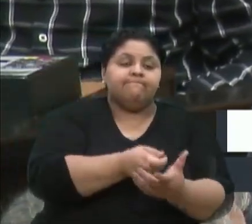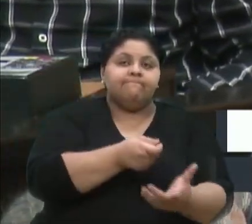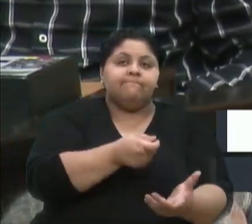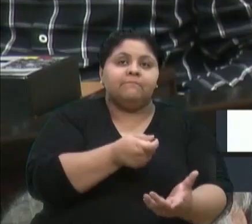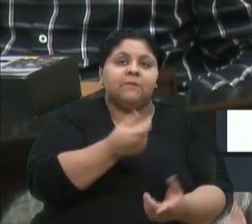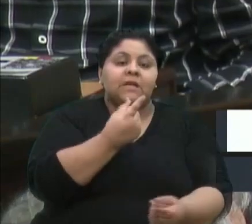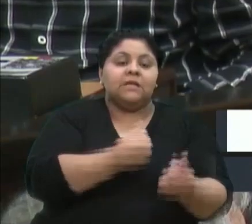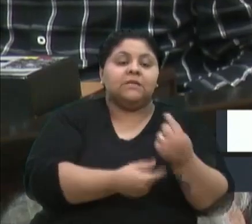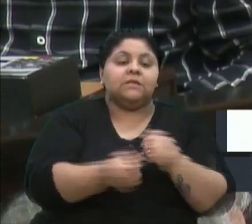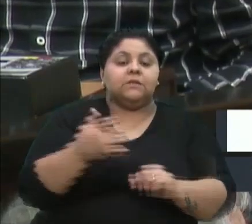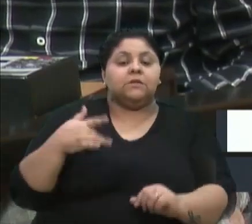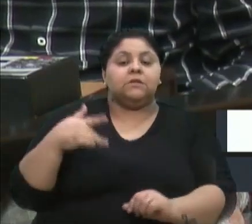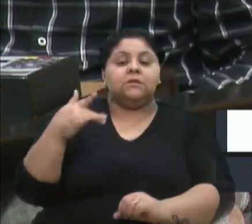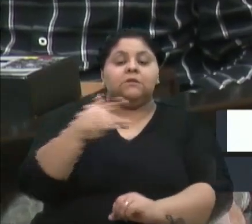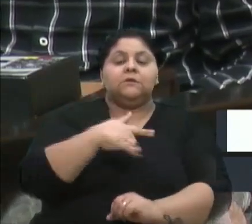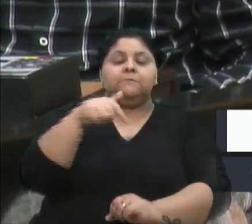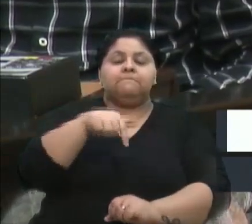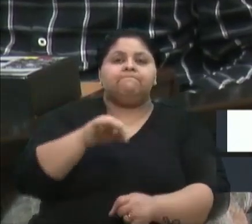Caxias do Sul